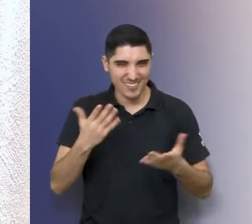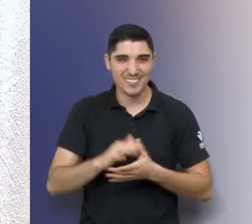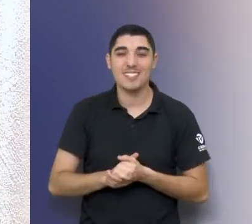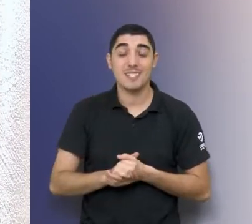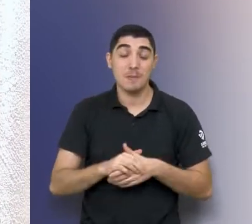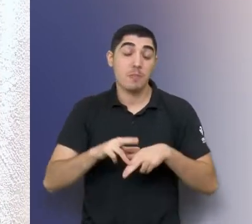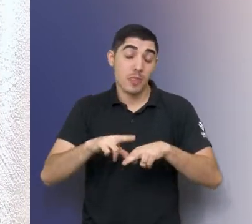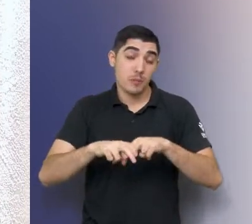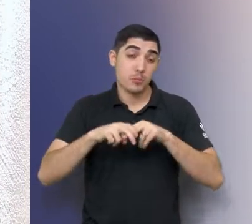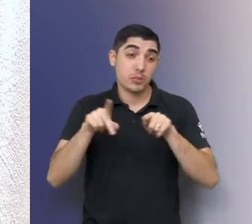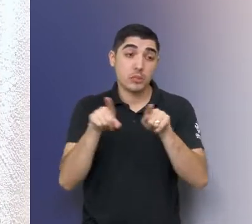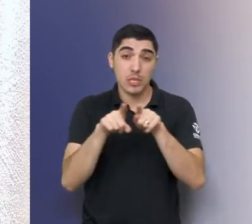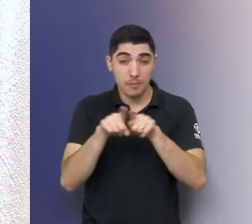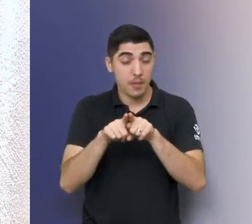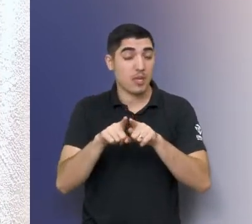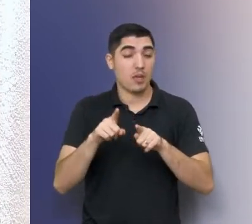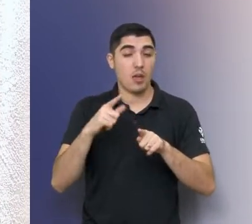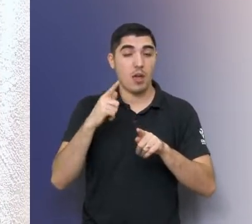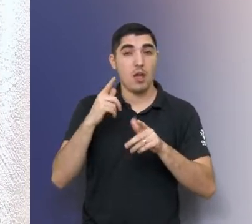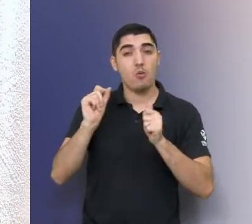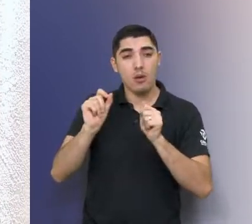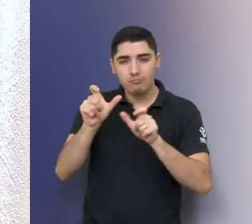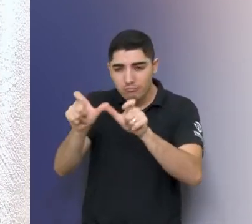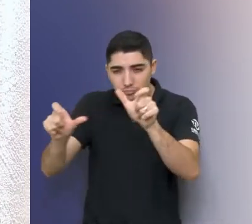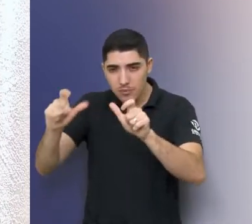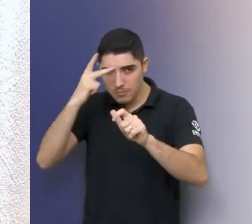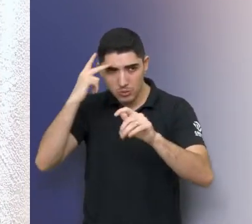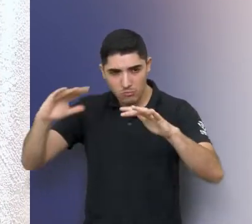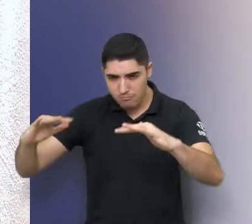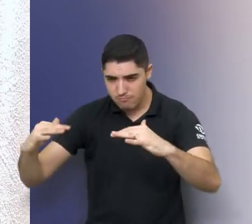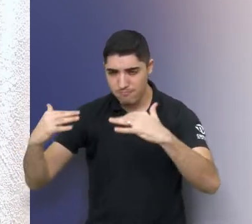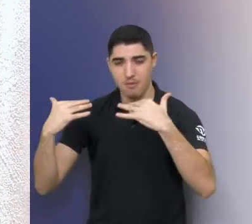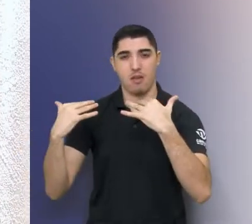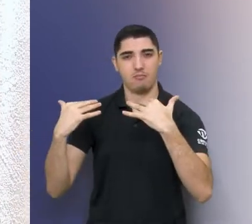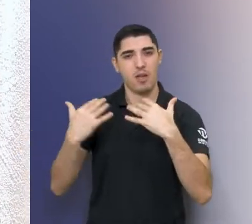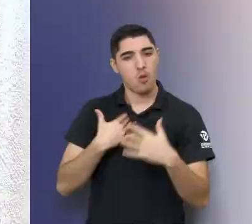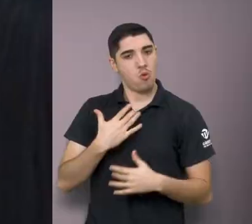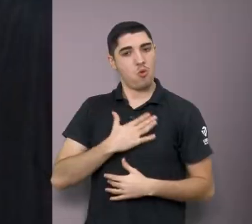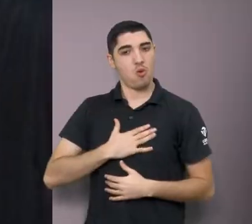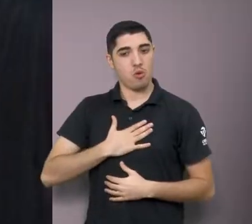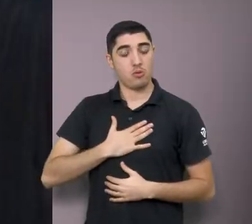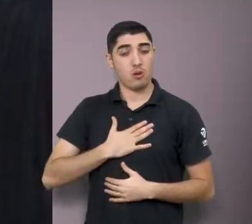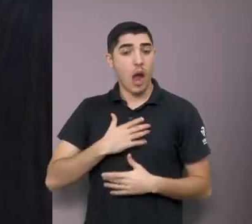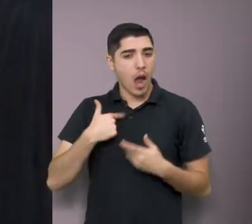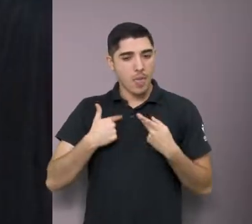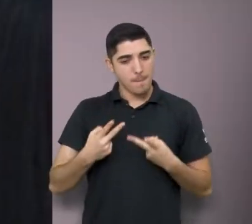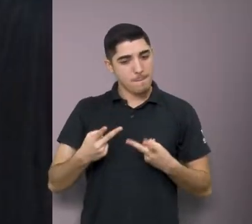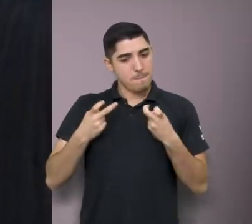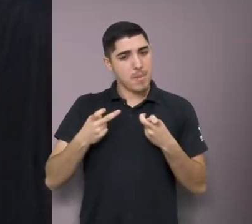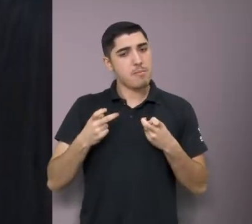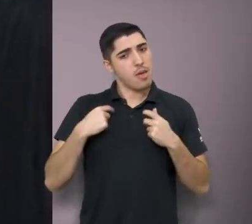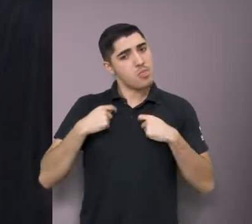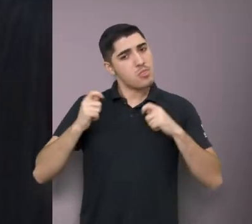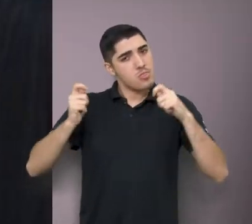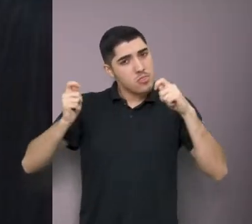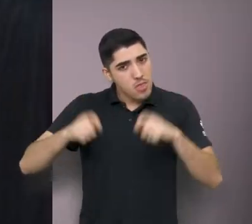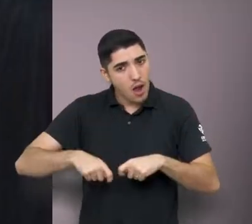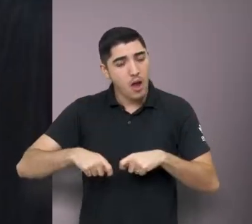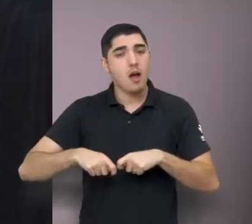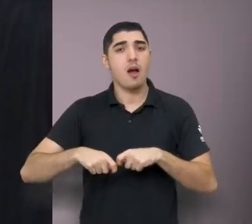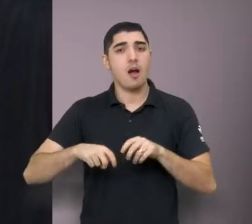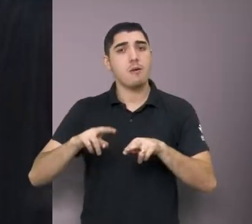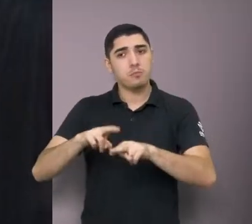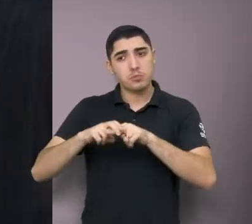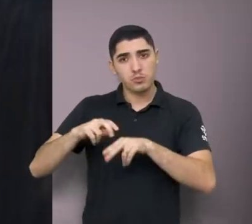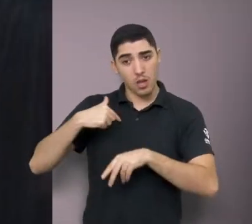também, para chamar a atenção do público ao redor, né? Então eu fui percebendo que eu poderia,